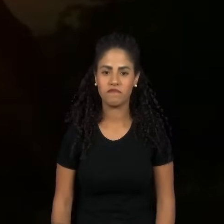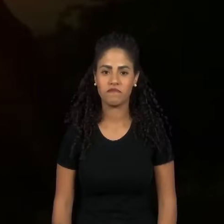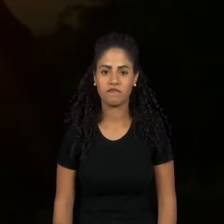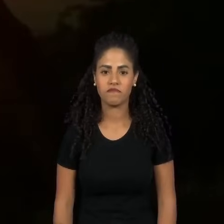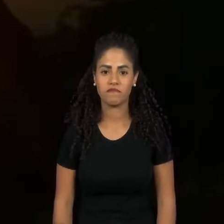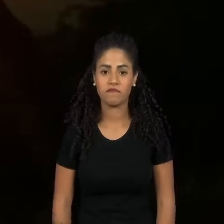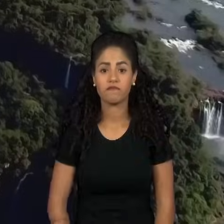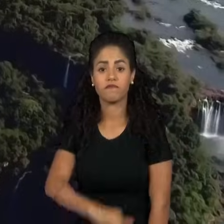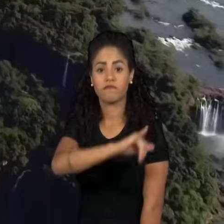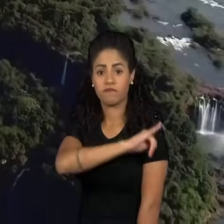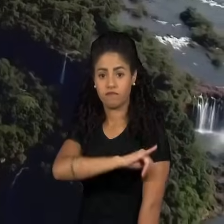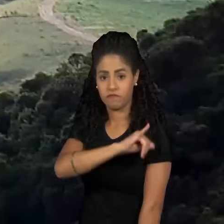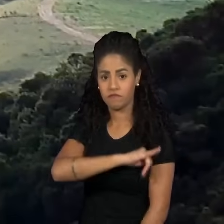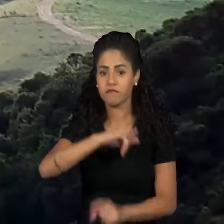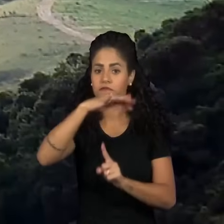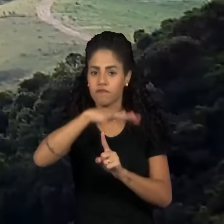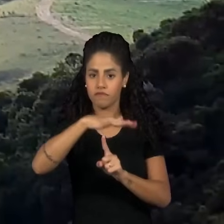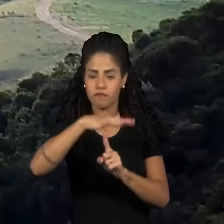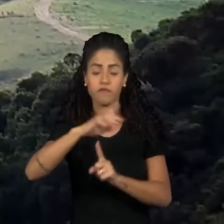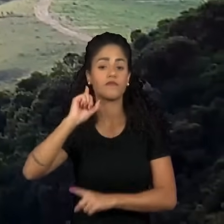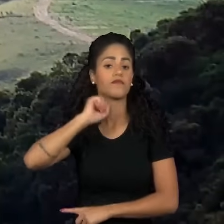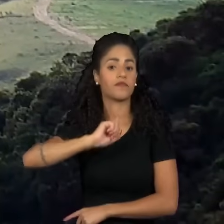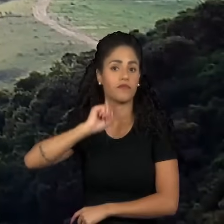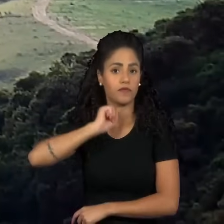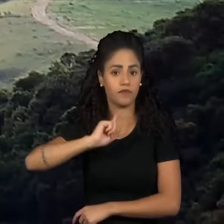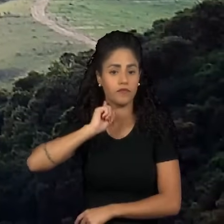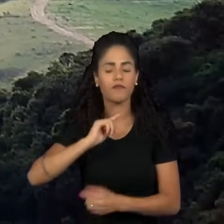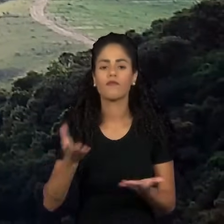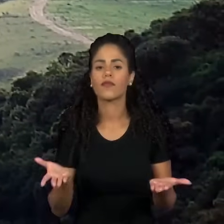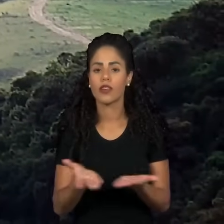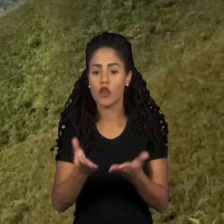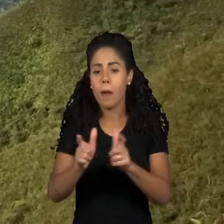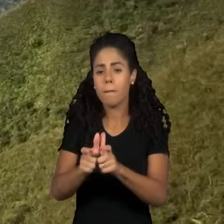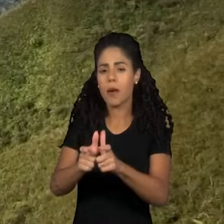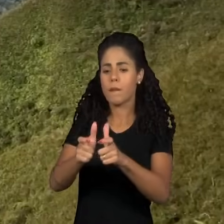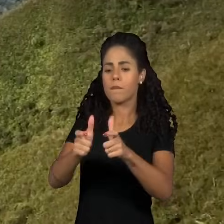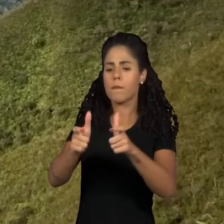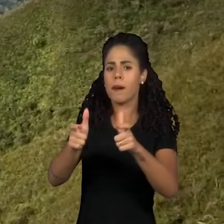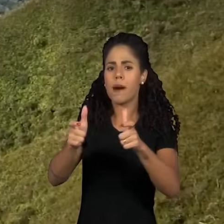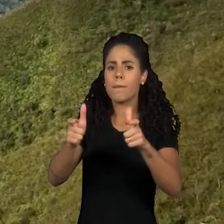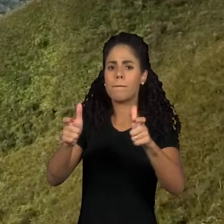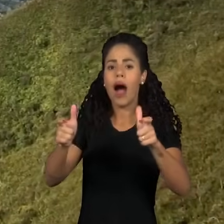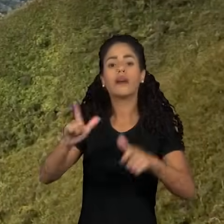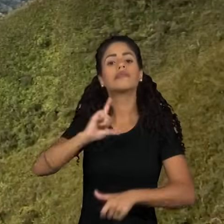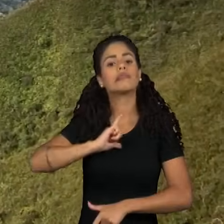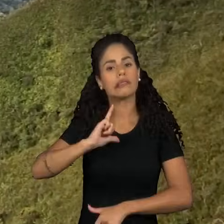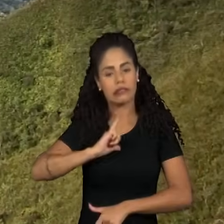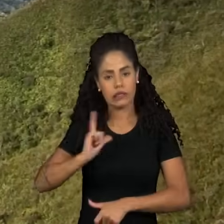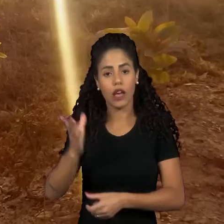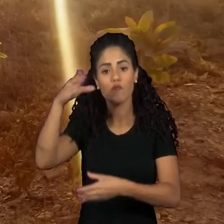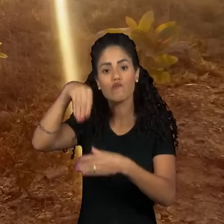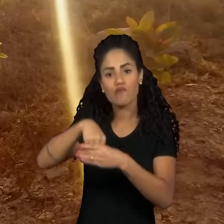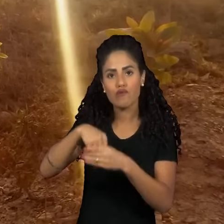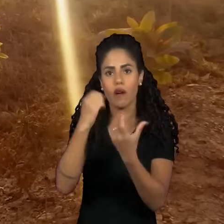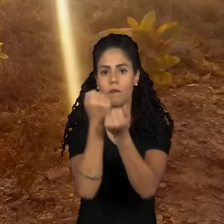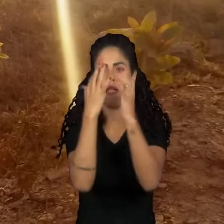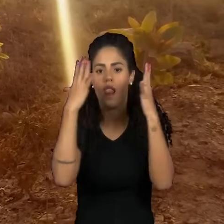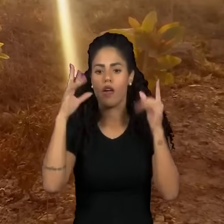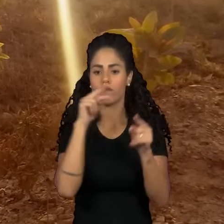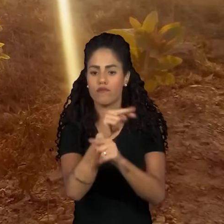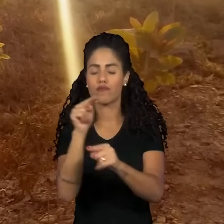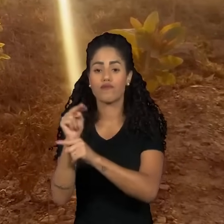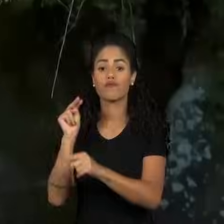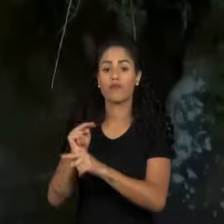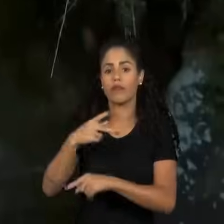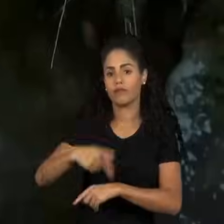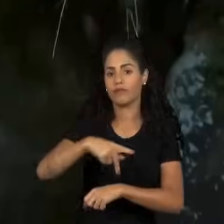Rio de Janeiro, Paraná e Minas Gerais concentram a maior quantidade de unidades de conservação municipais do